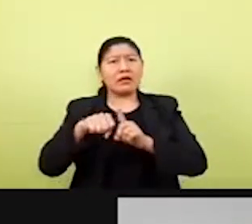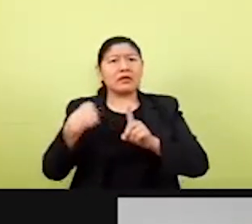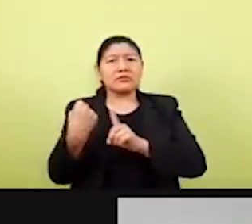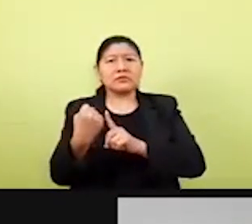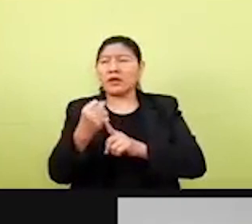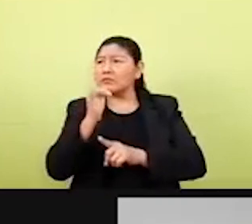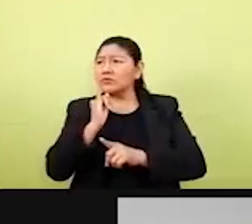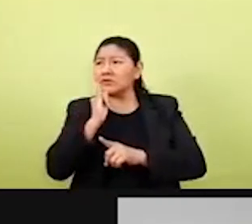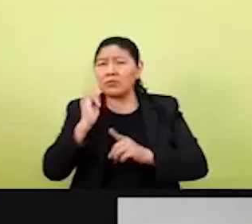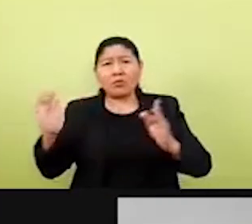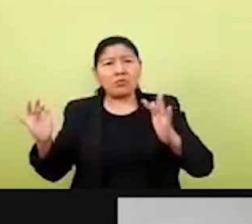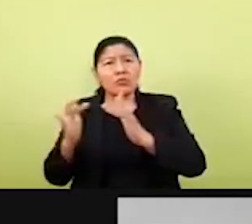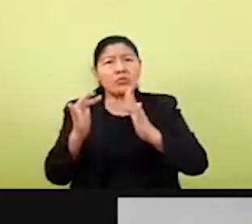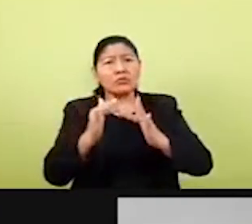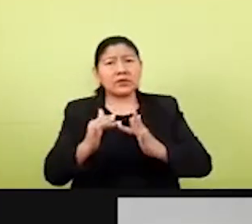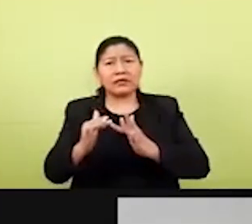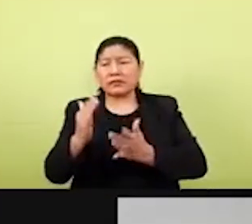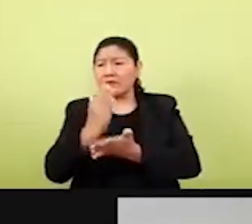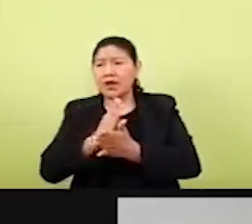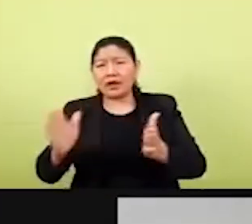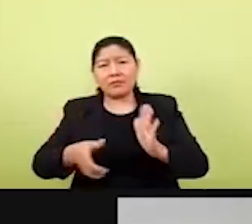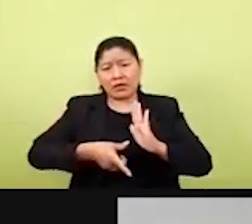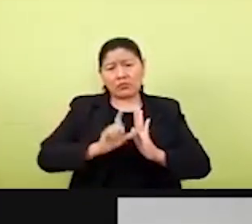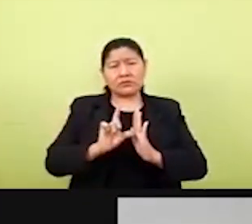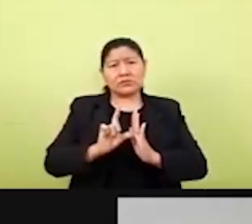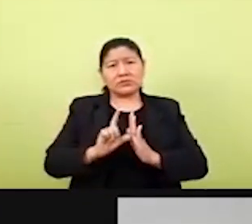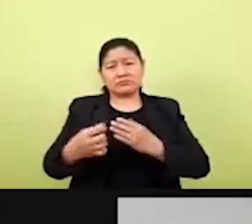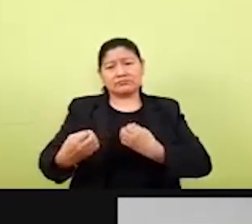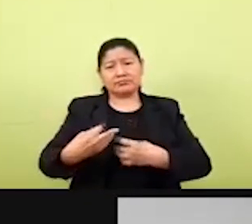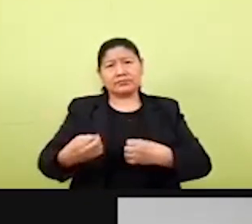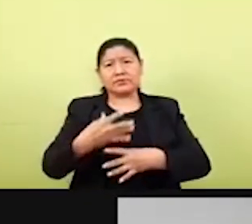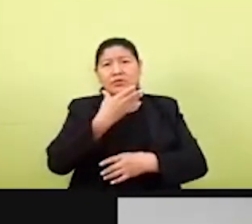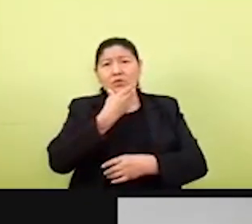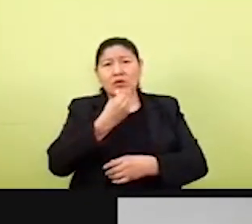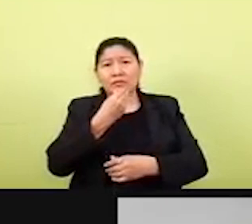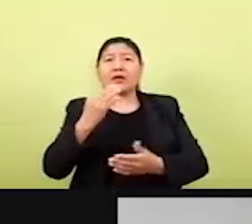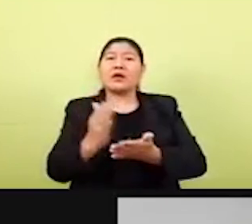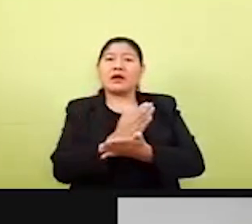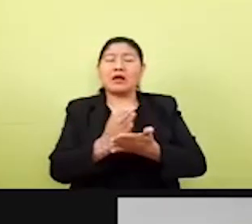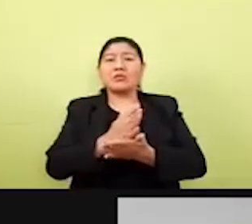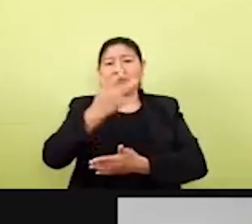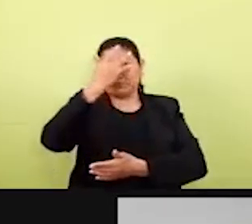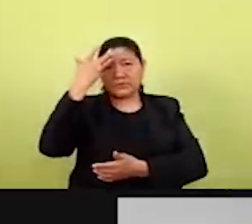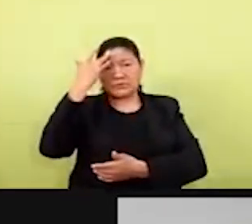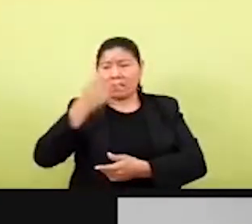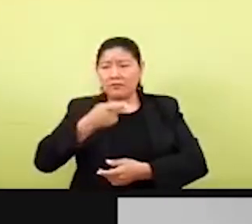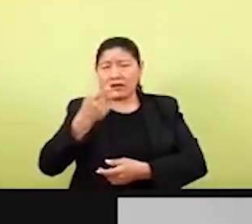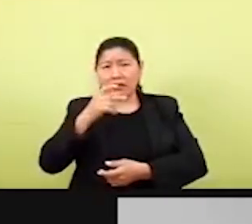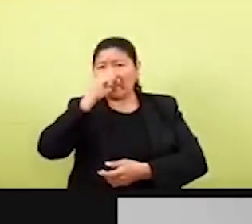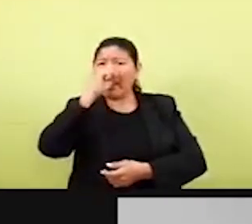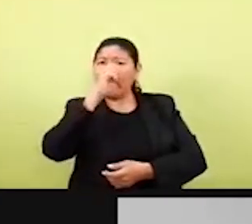esteja ligado né, ao poder público. Algumas pessoas falam que não esteja ligado a violências,